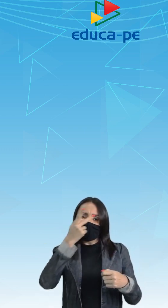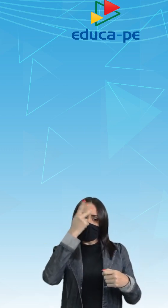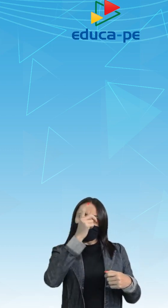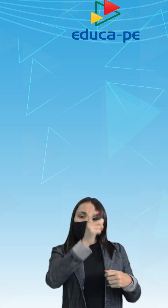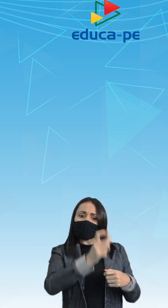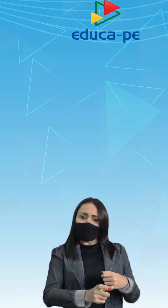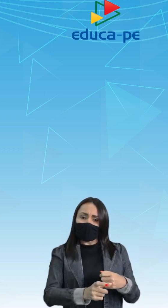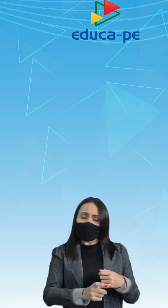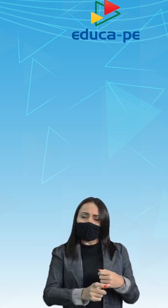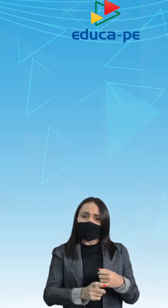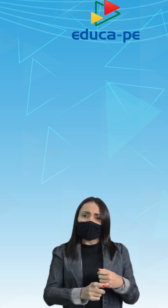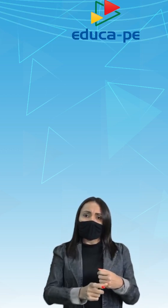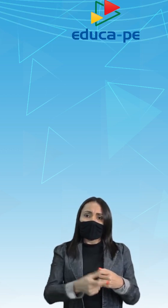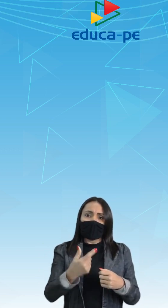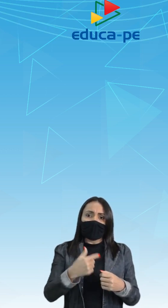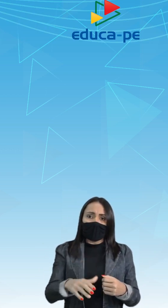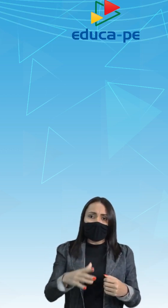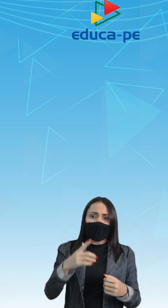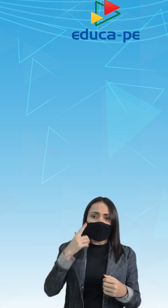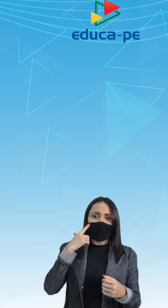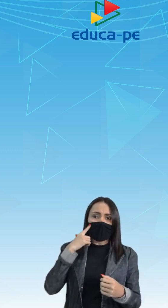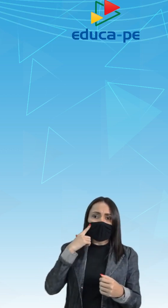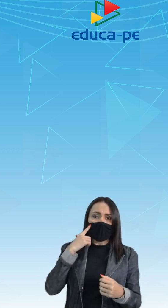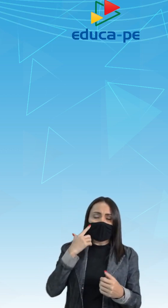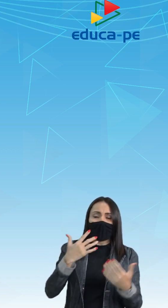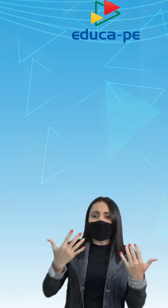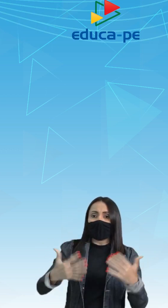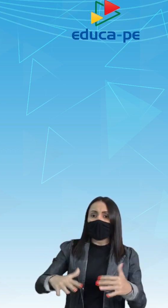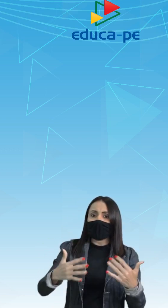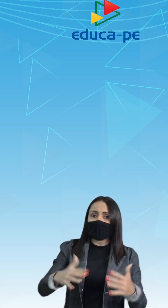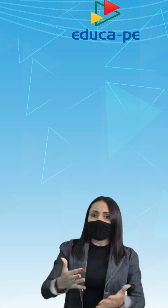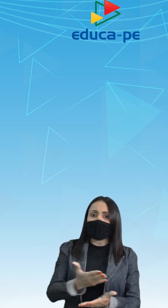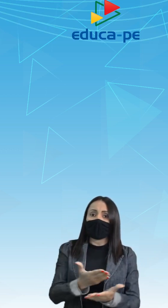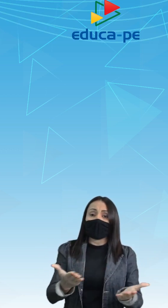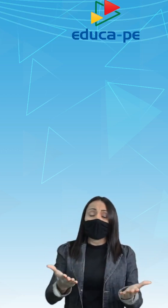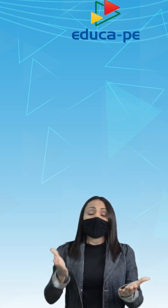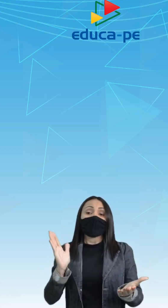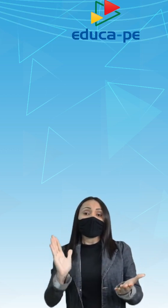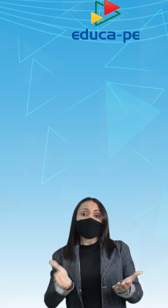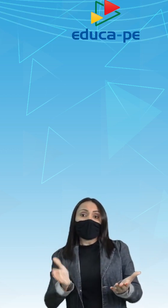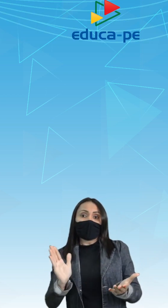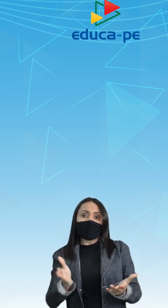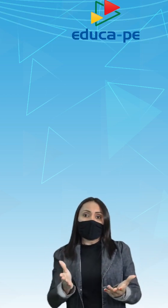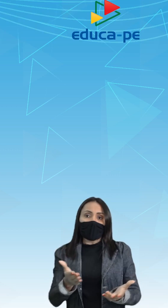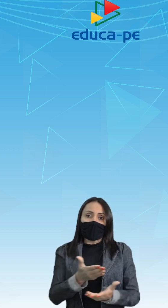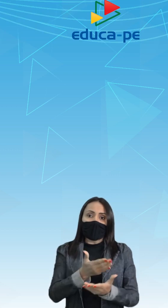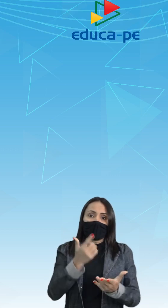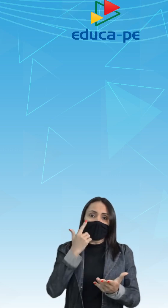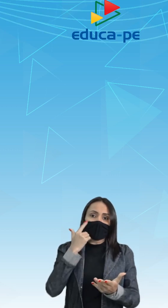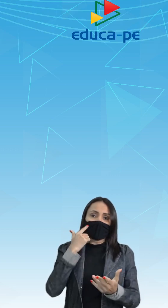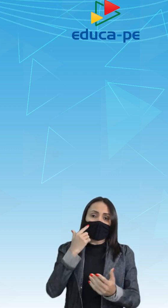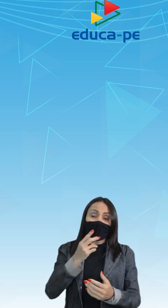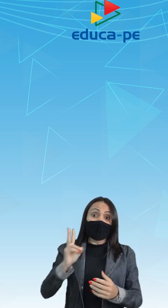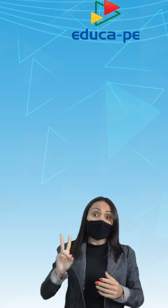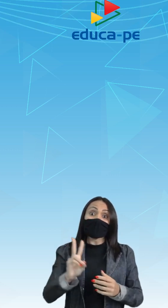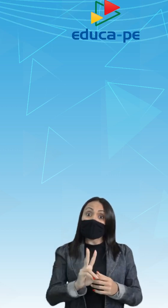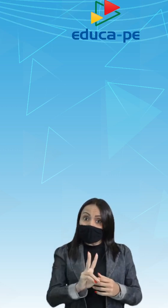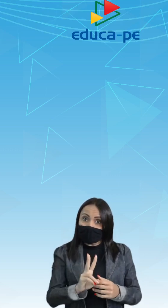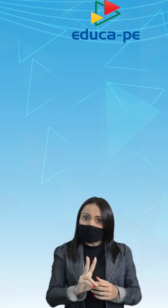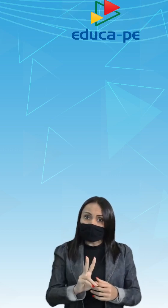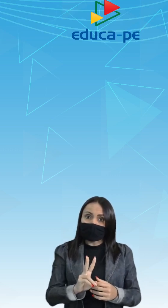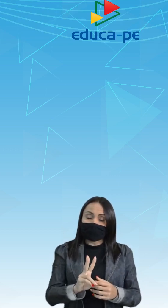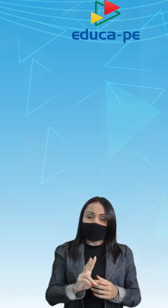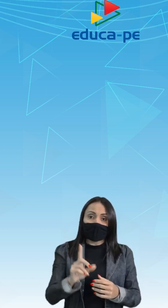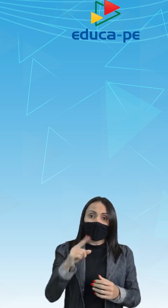pessoa suportar uma determinada fadiga. Já em relação à velocidade,